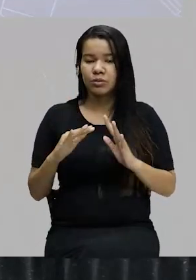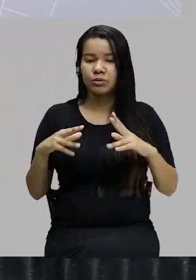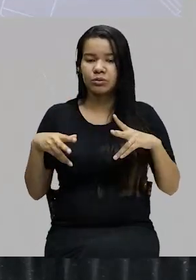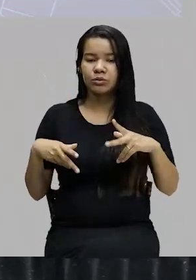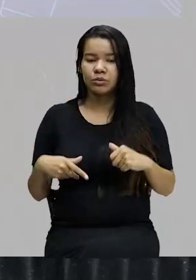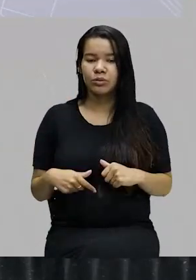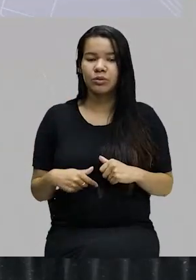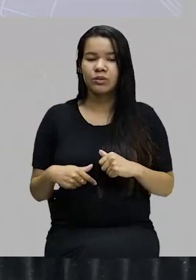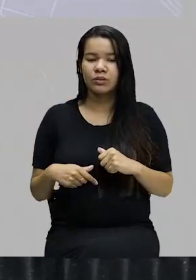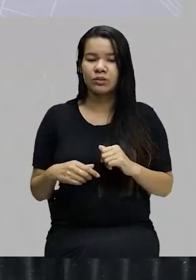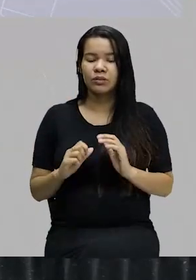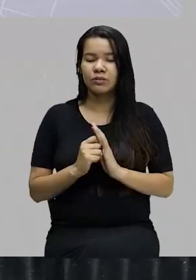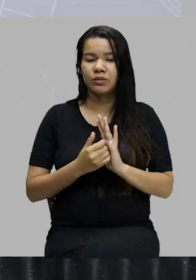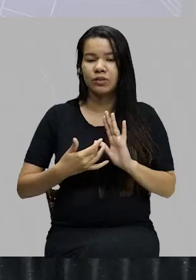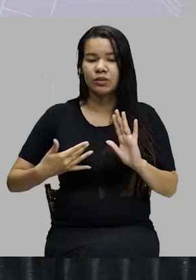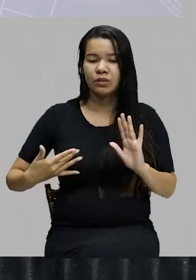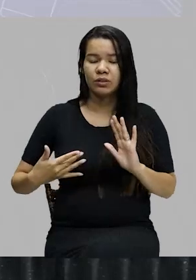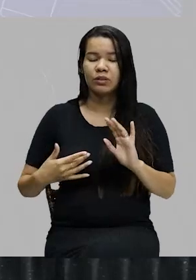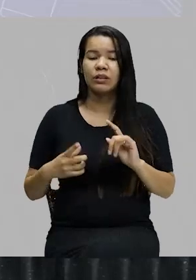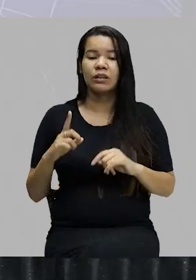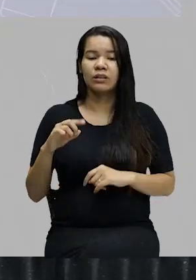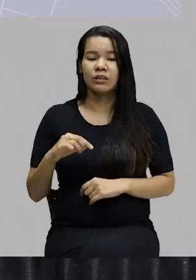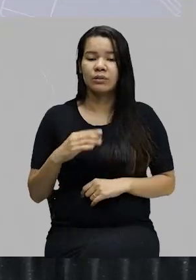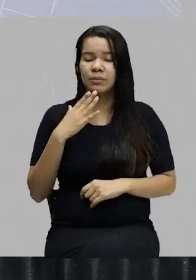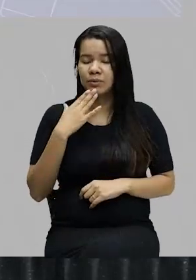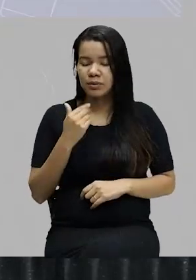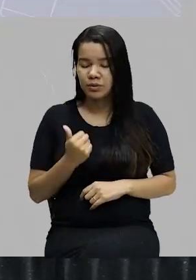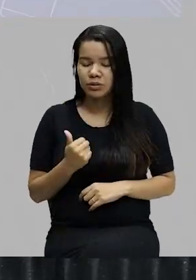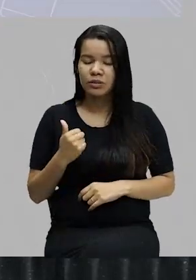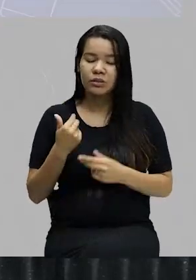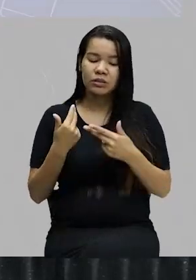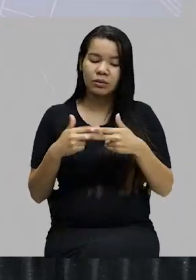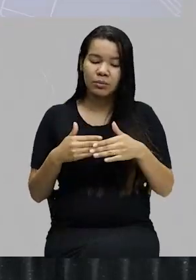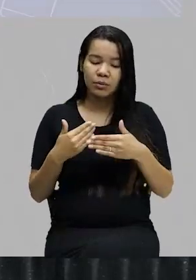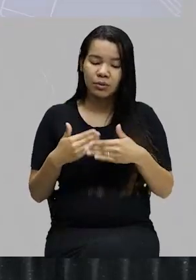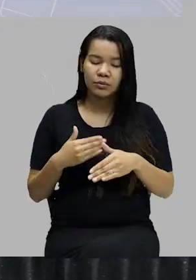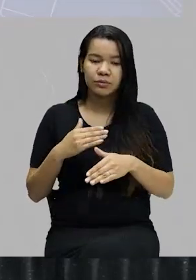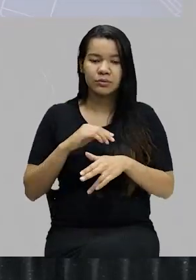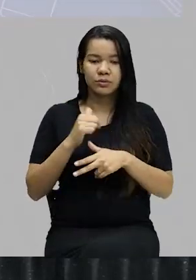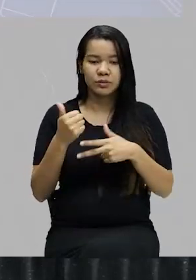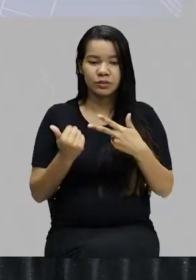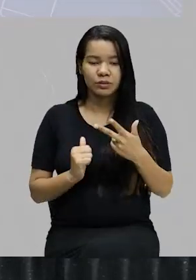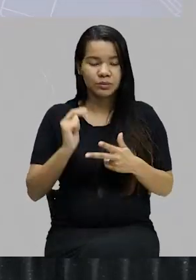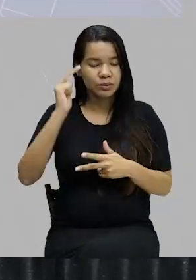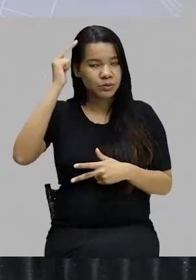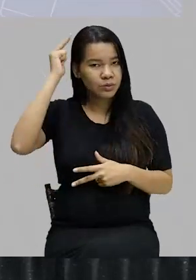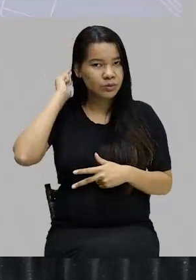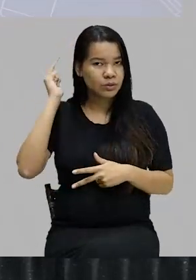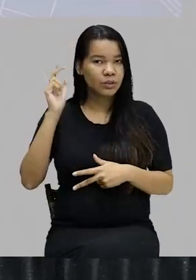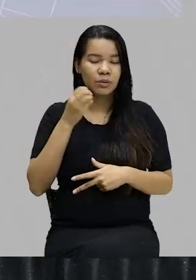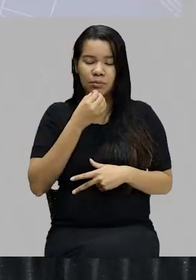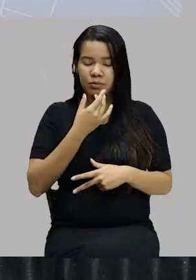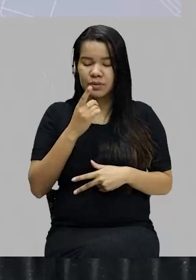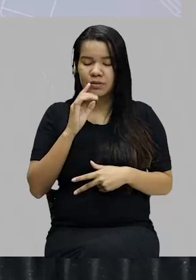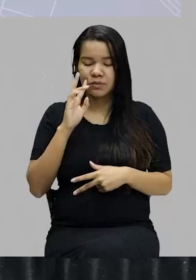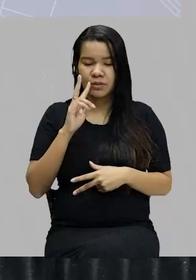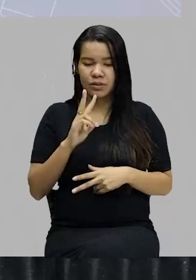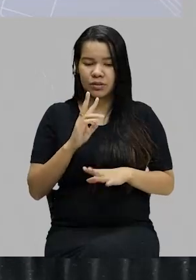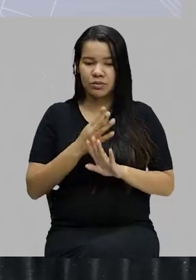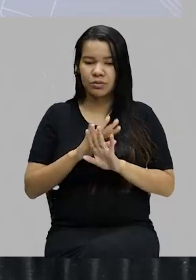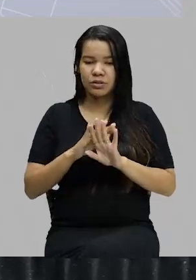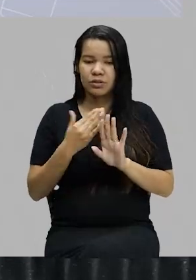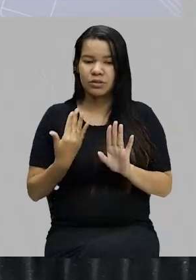de linguagem. As figuras de linguagem são muito cobradas no vestibular do Enem. É bom que vocês revisem essa questão da antítese,